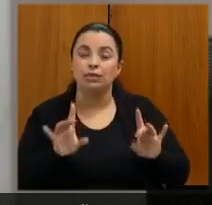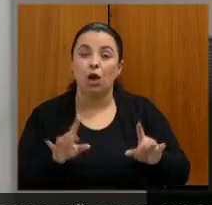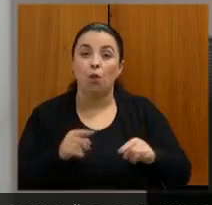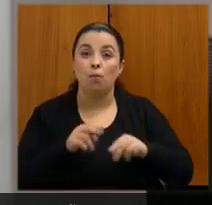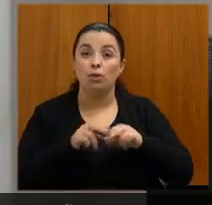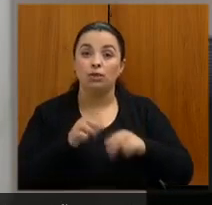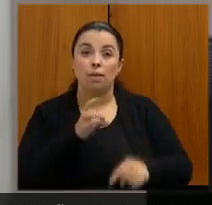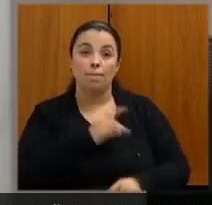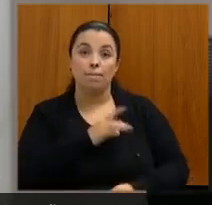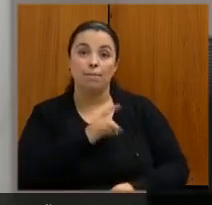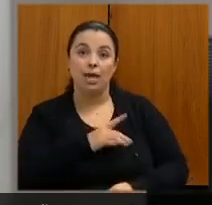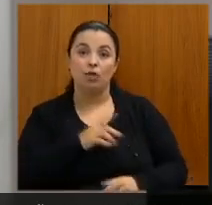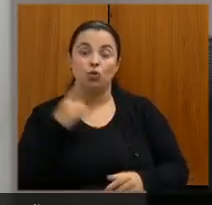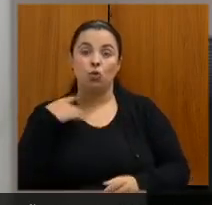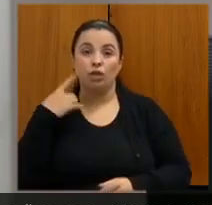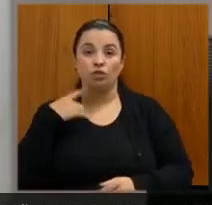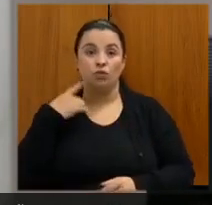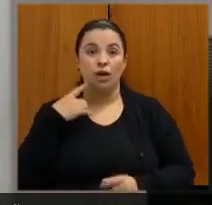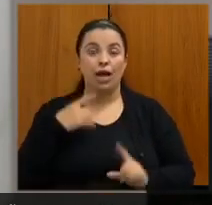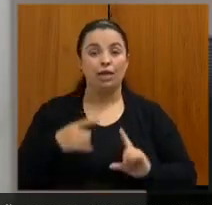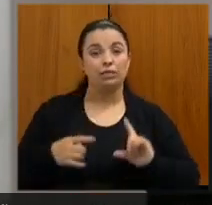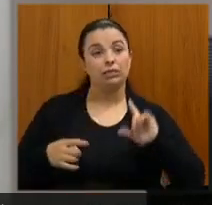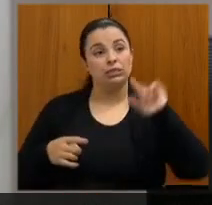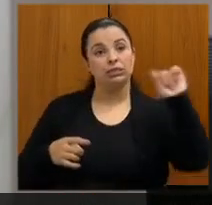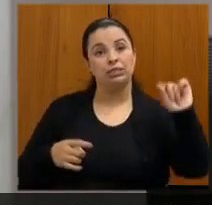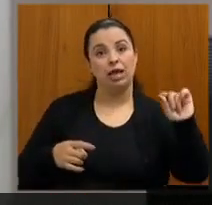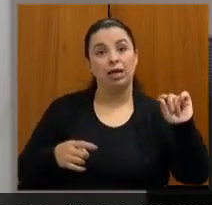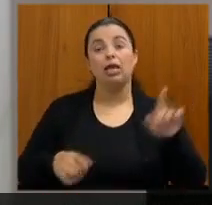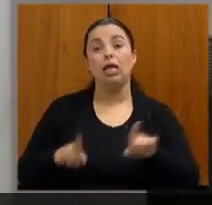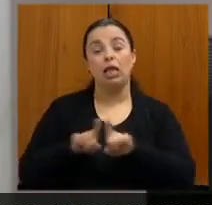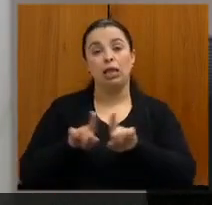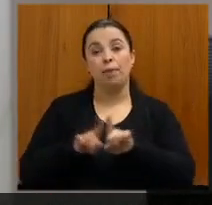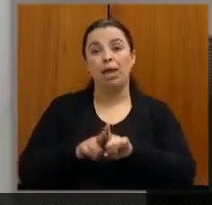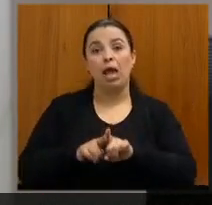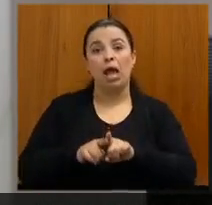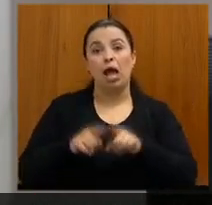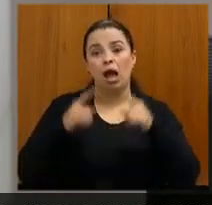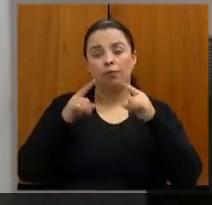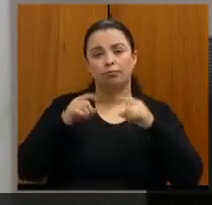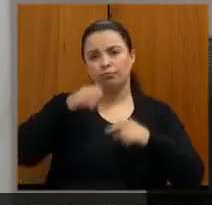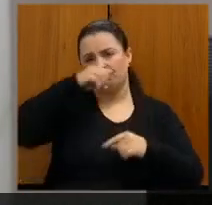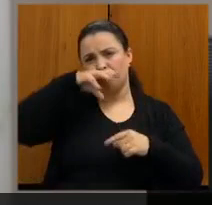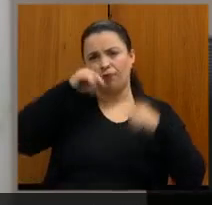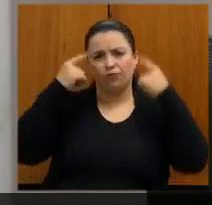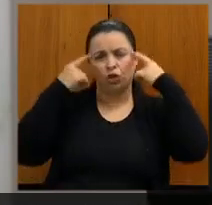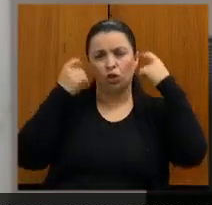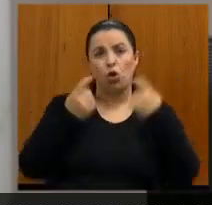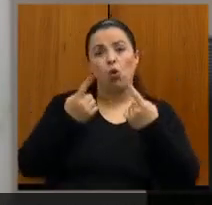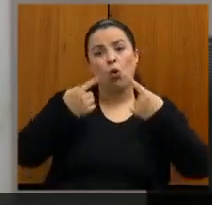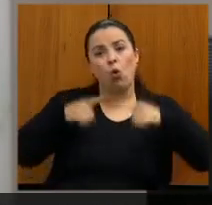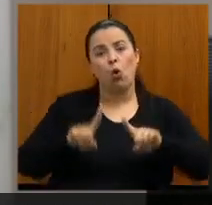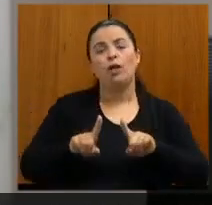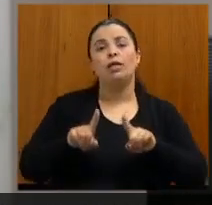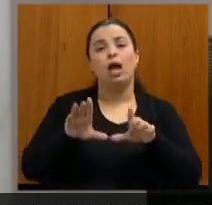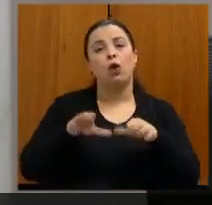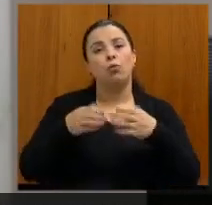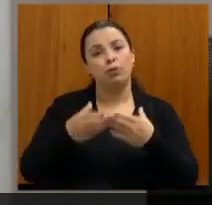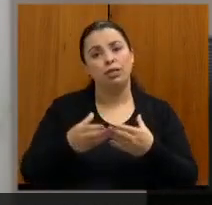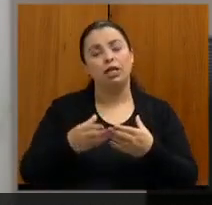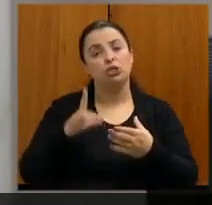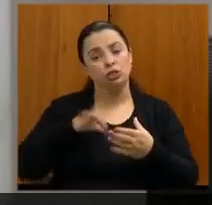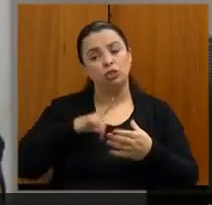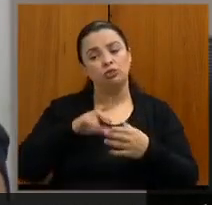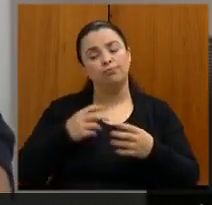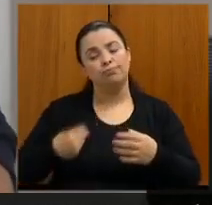eles sistematicamente promoviam agressões contra as comunidades das Mesas participantes das